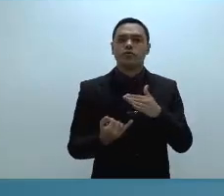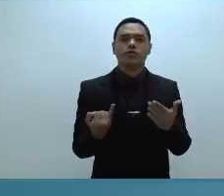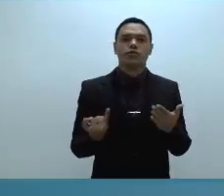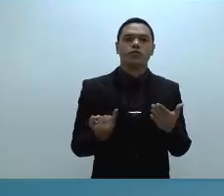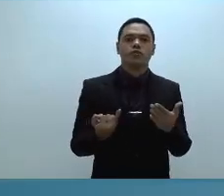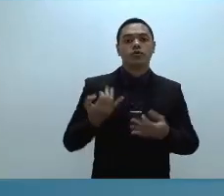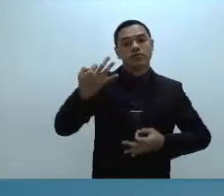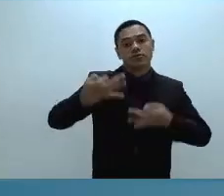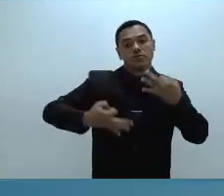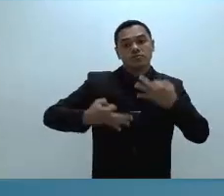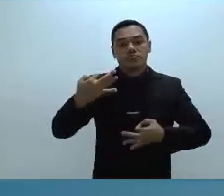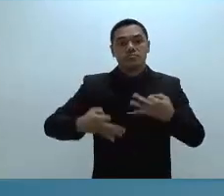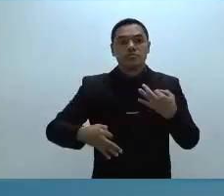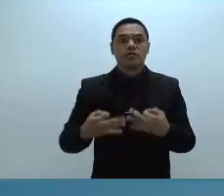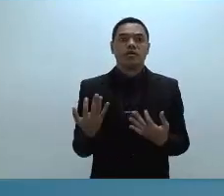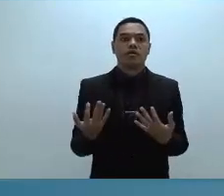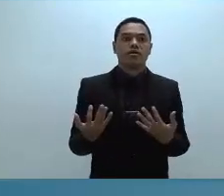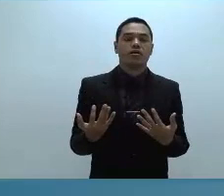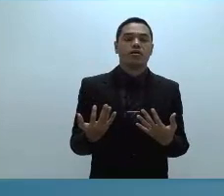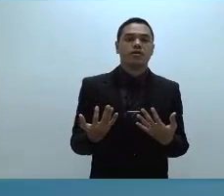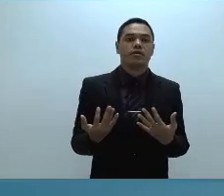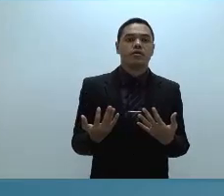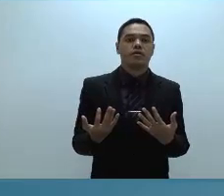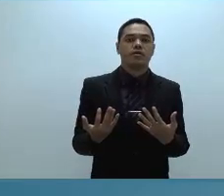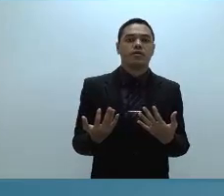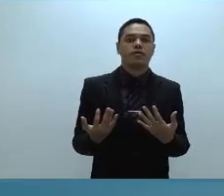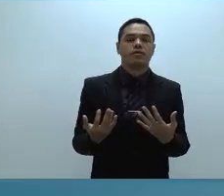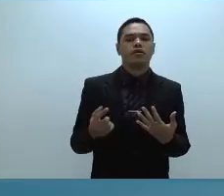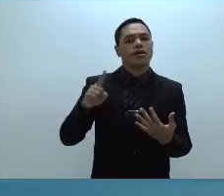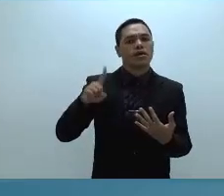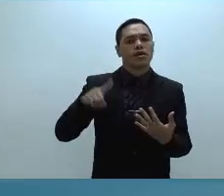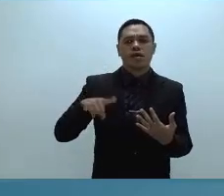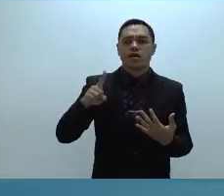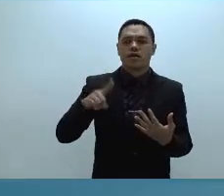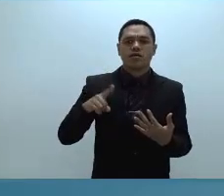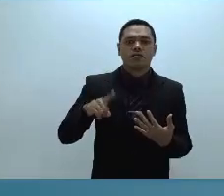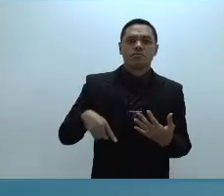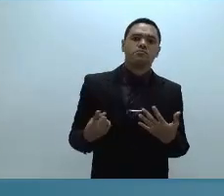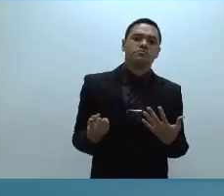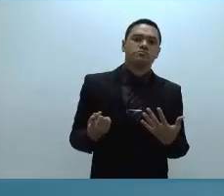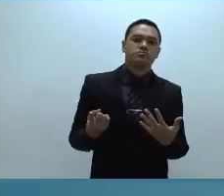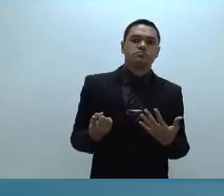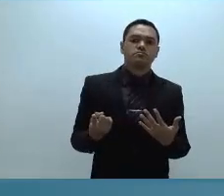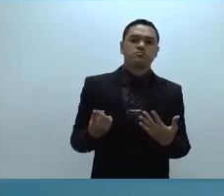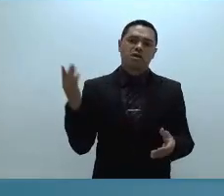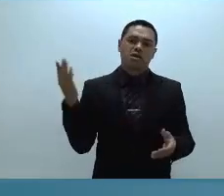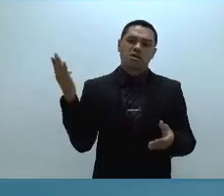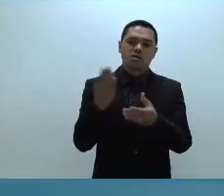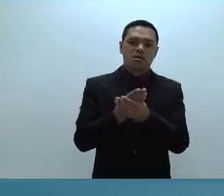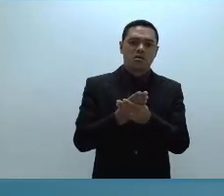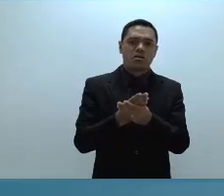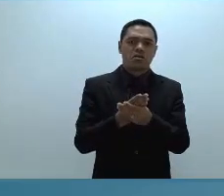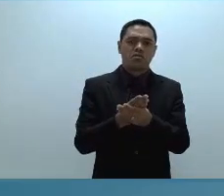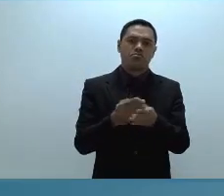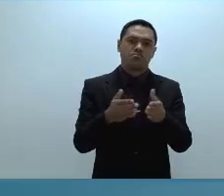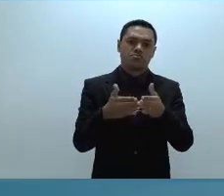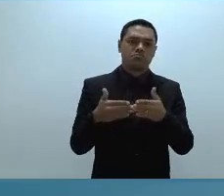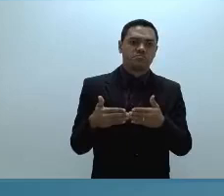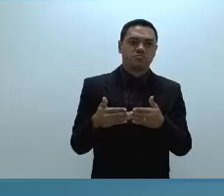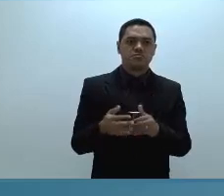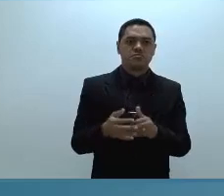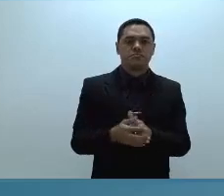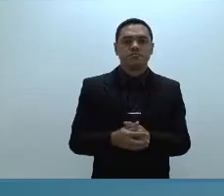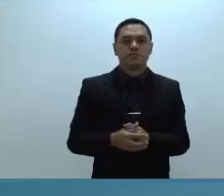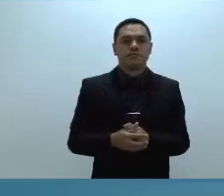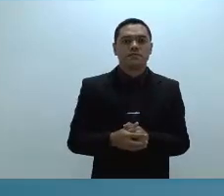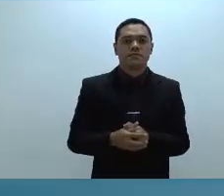cabe depois dessa decisão é a ação rescisória. E no caso aqui, o doutor aplicou o juízo